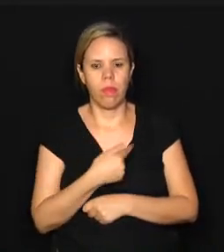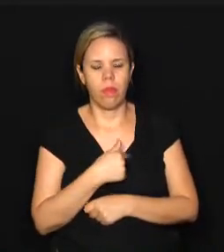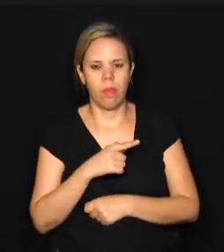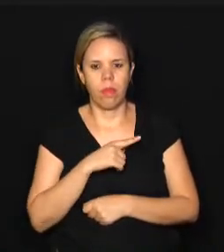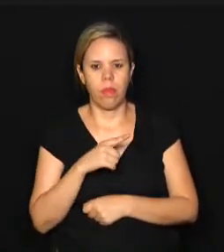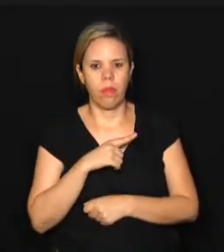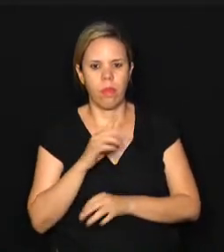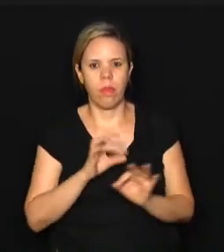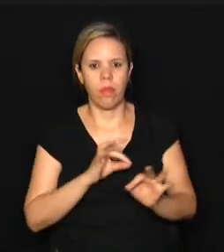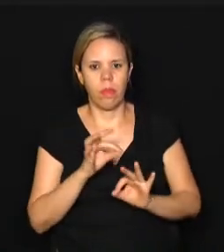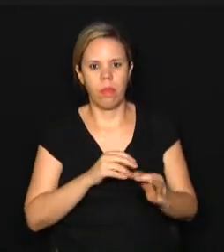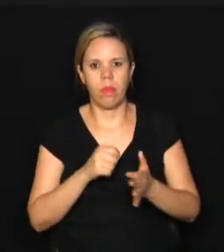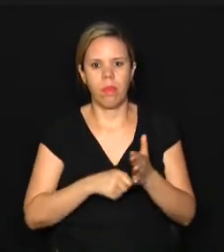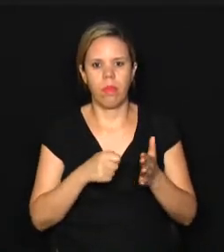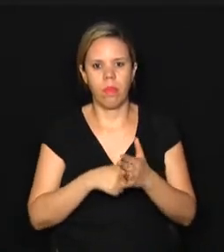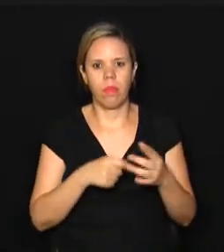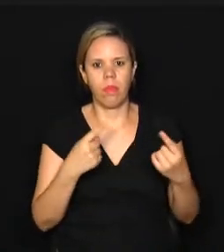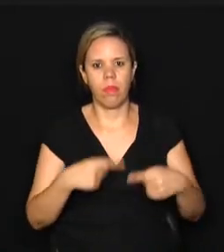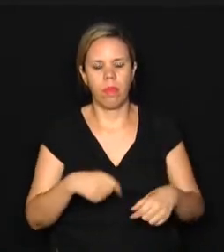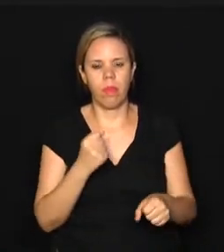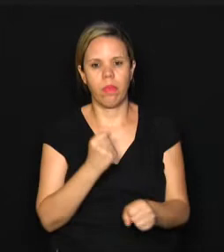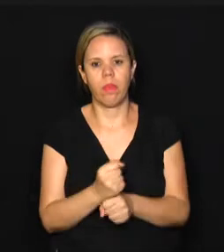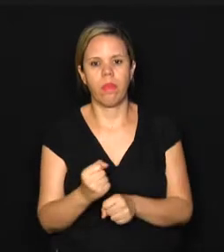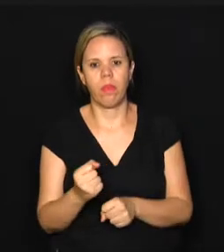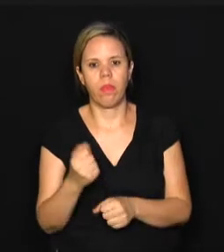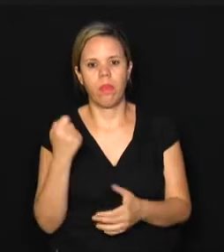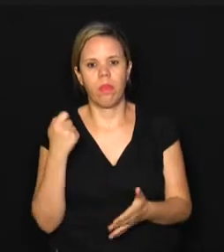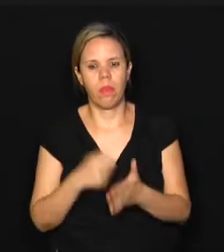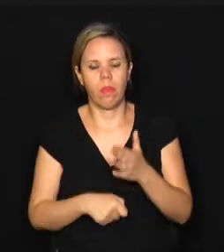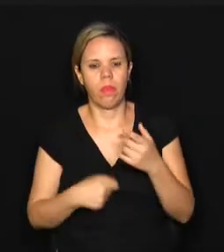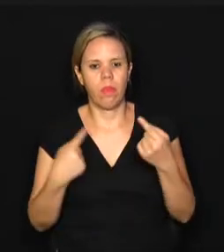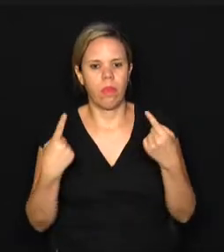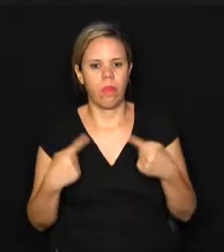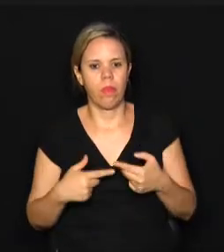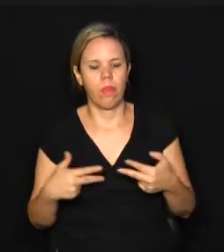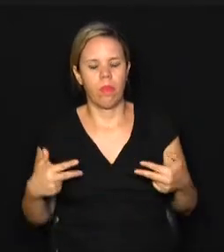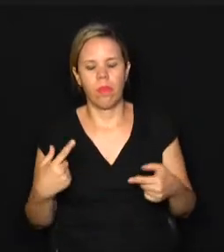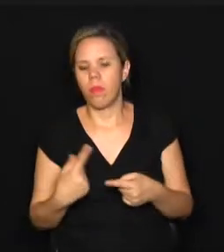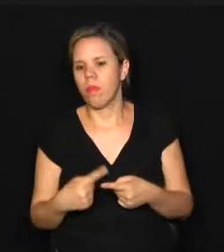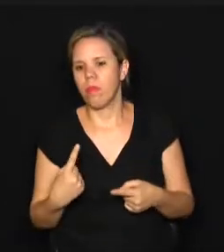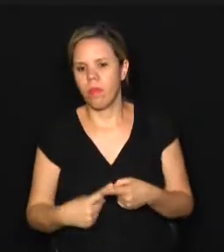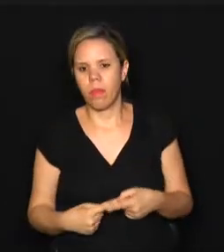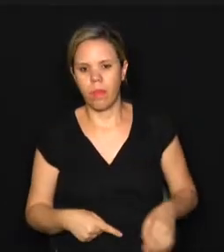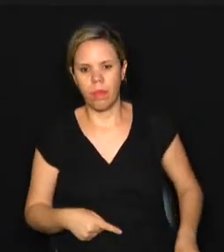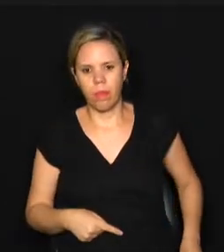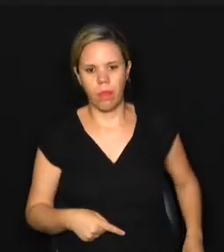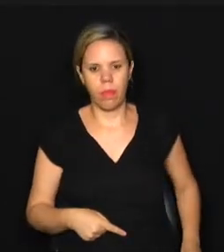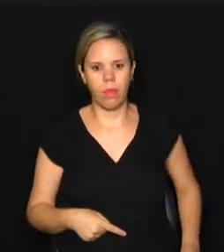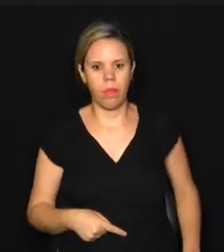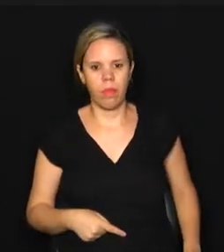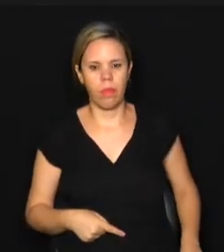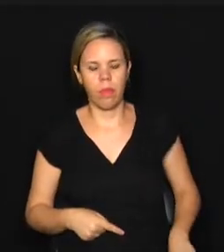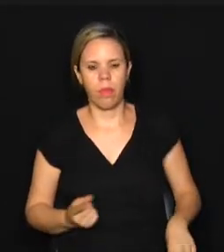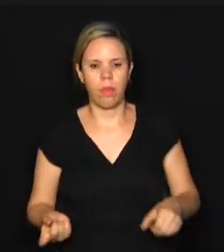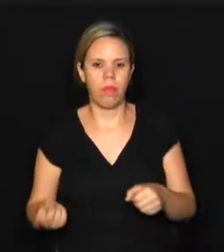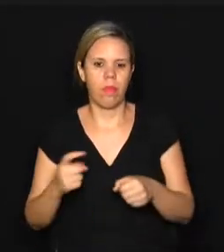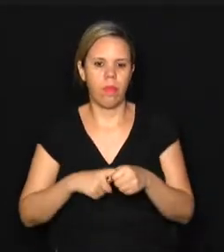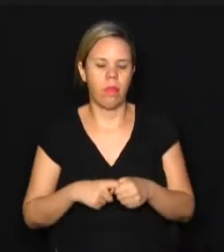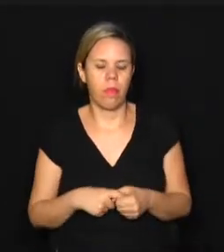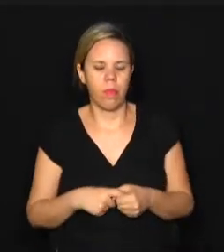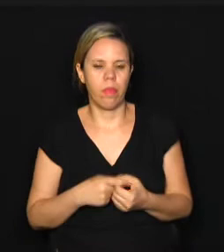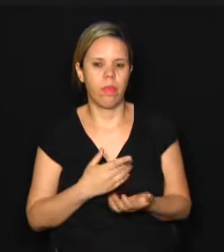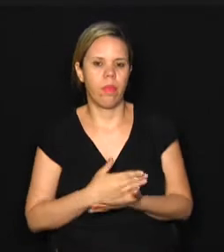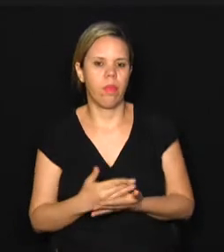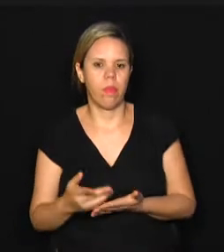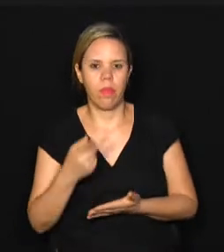se organizado para lutar contra essa obra. E aí, lutar contra essa obra, por quê, né? E aí, para retomar, para começar a